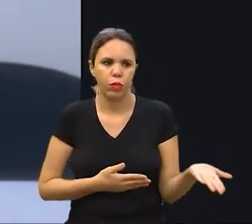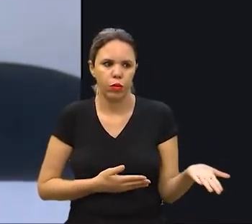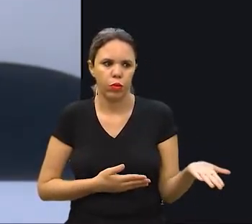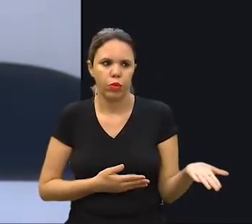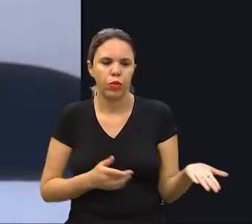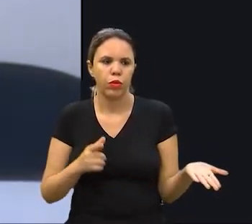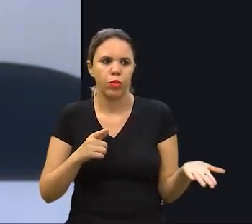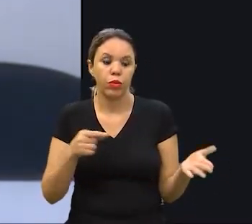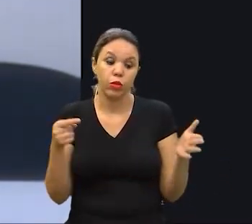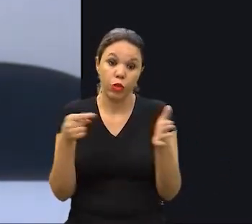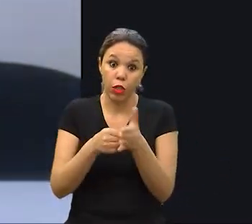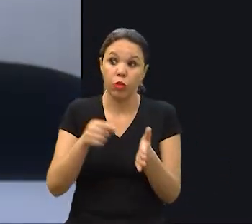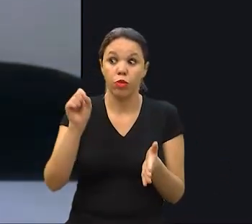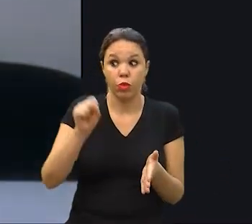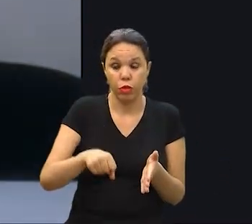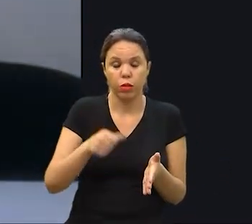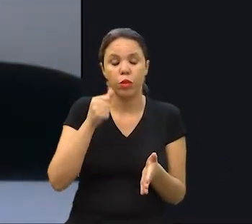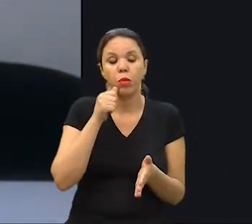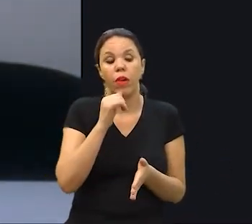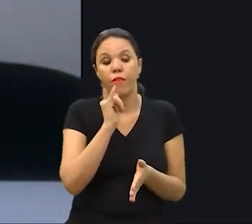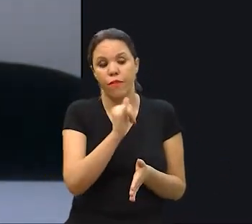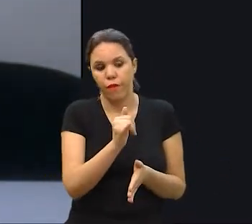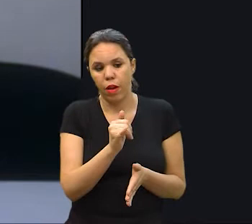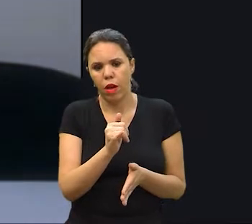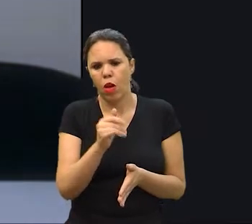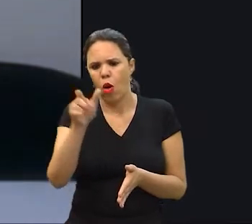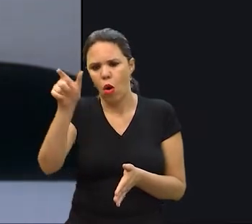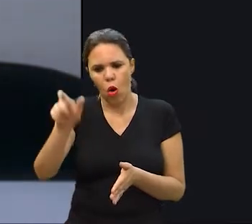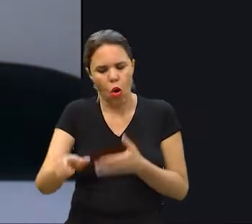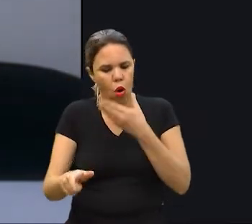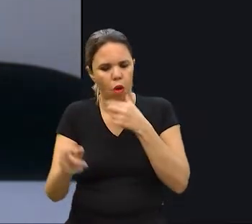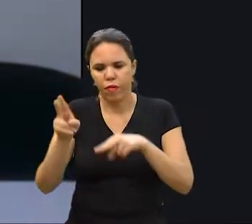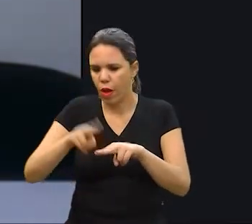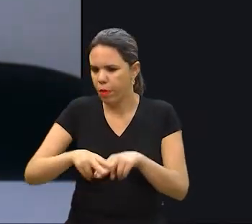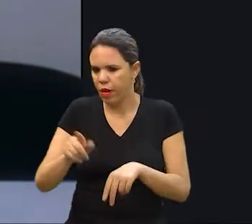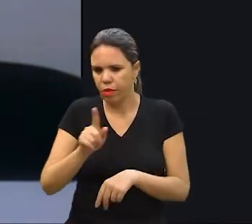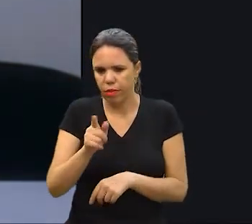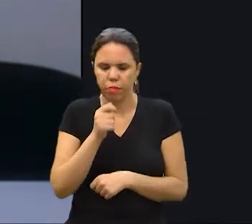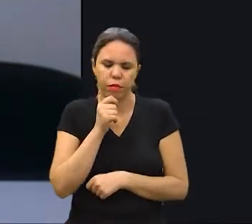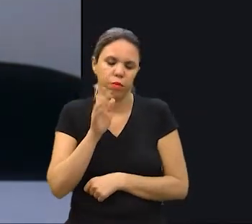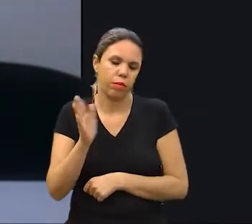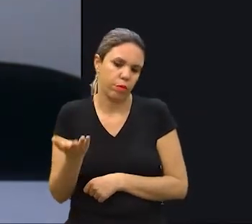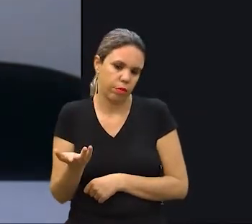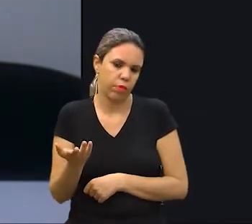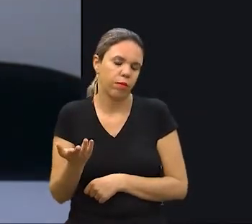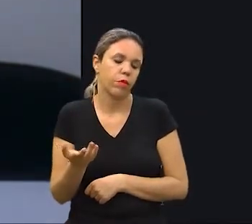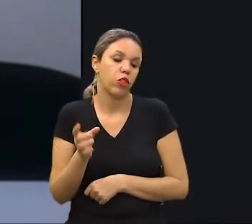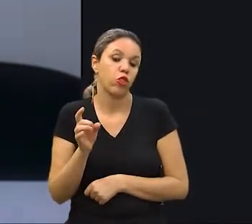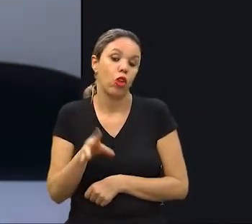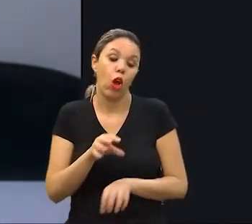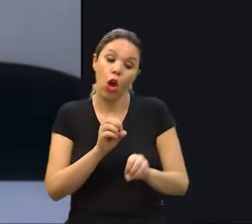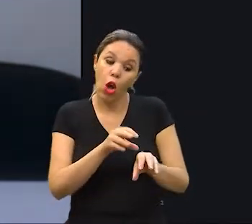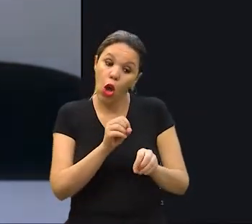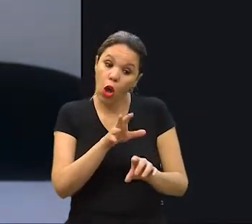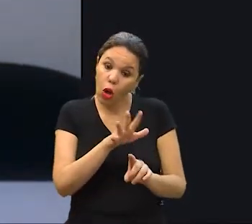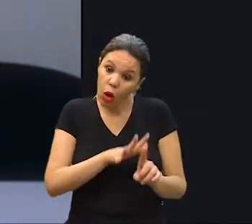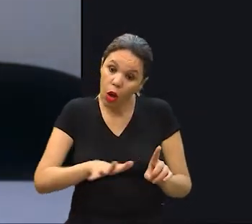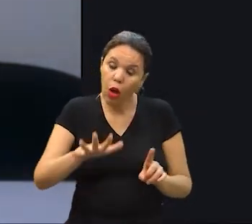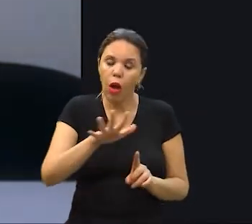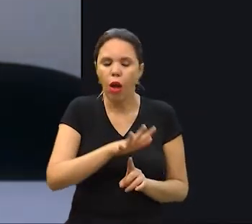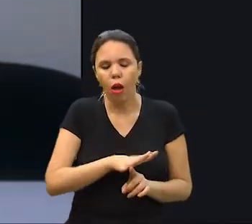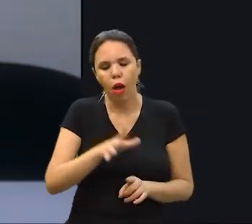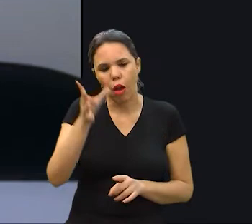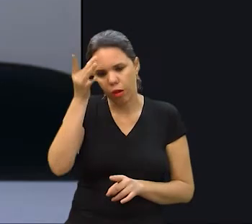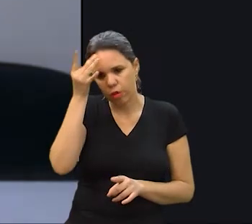Olha, denuncie sim. Ele não vai ser preso por isso. Ele vai ser